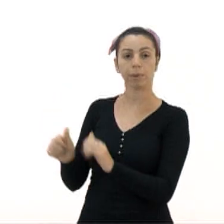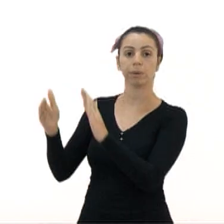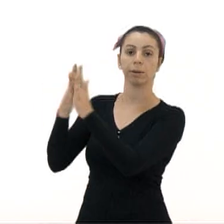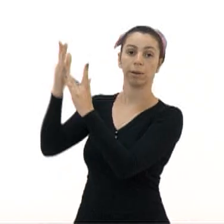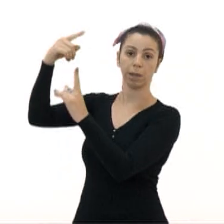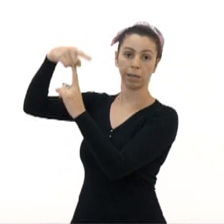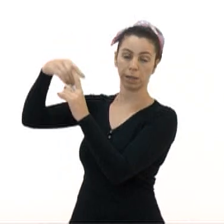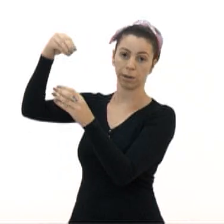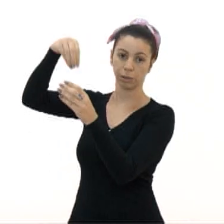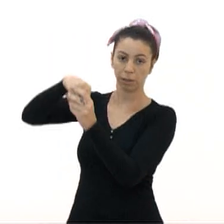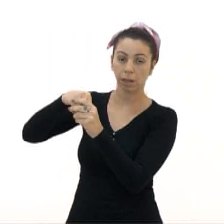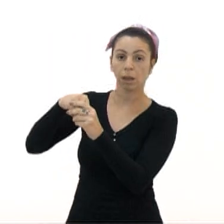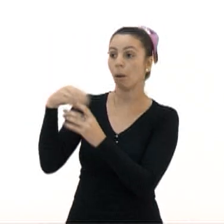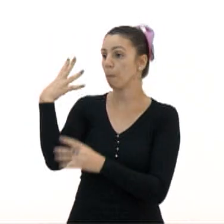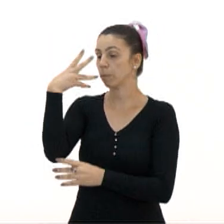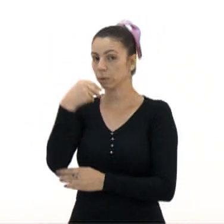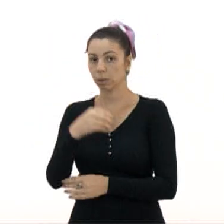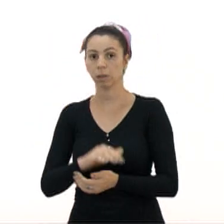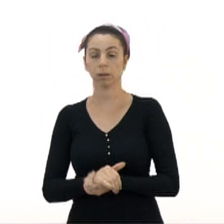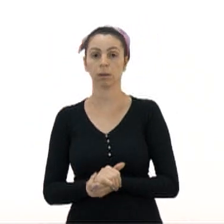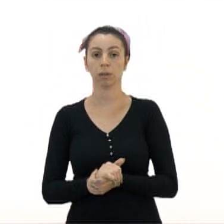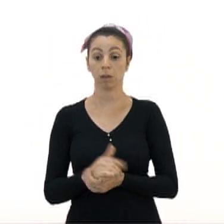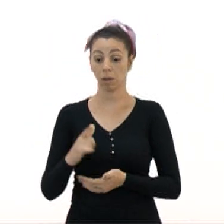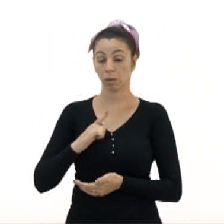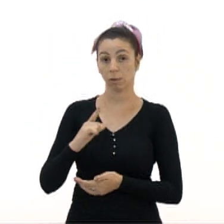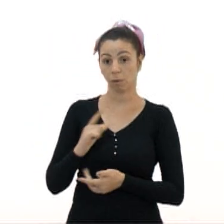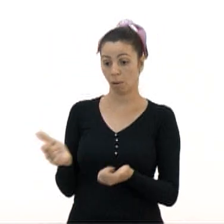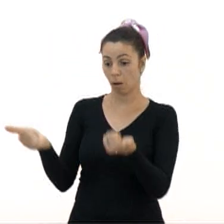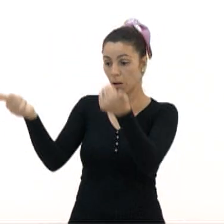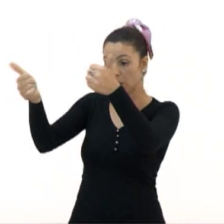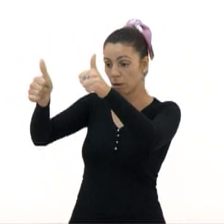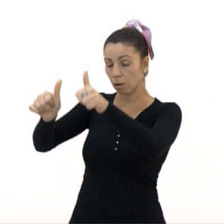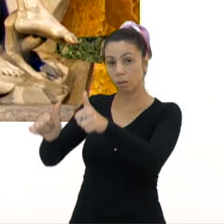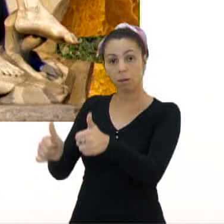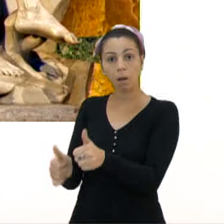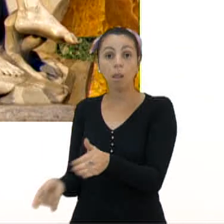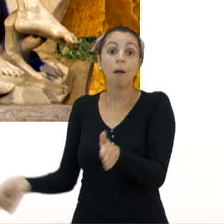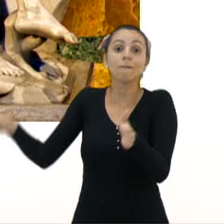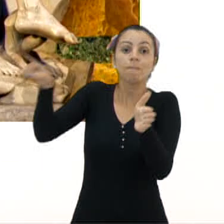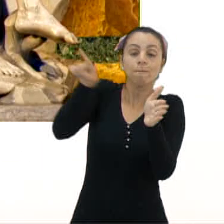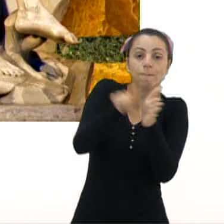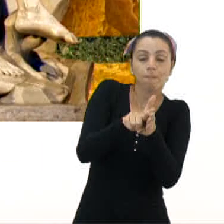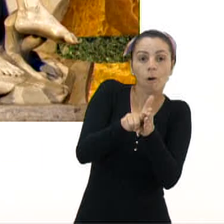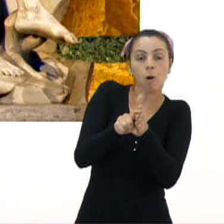que a escultura volta a fazer parte do cenário.